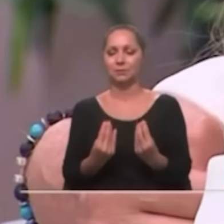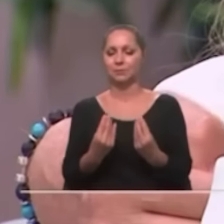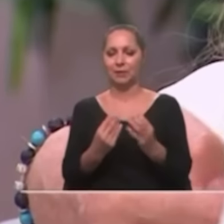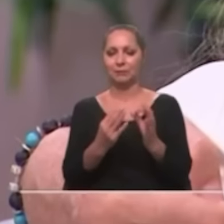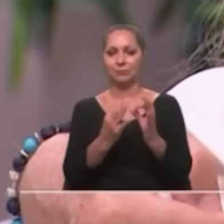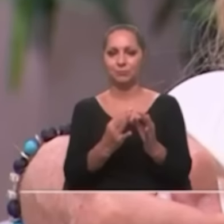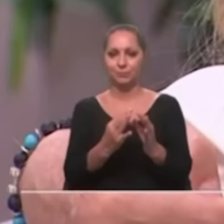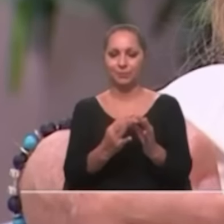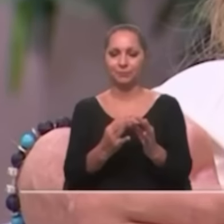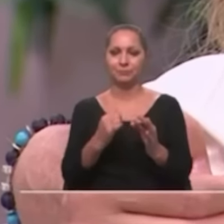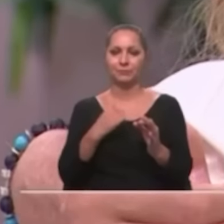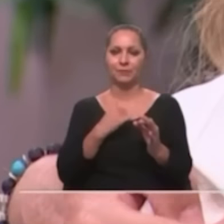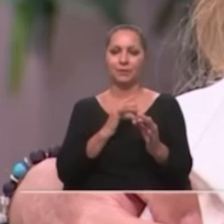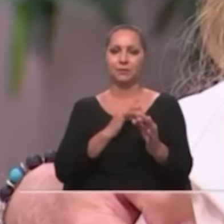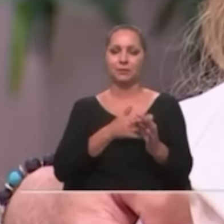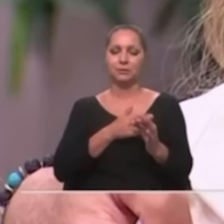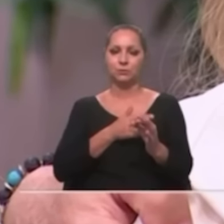um amor.